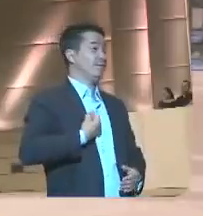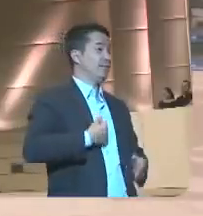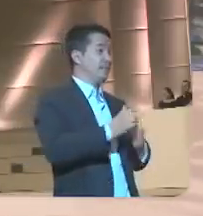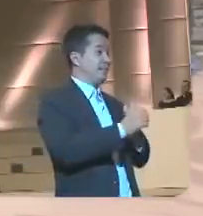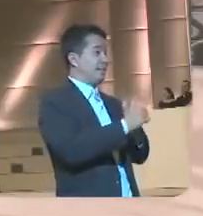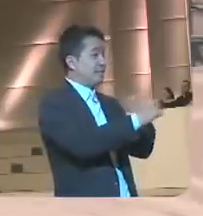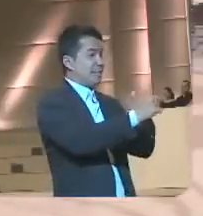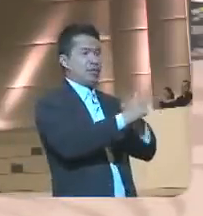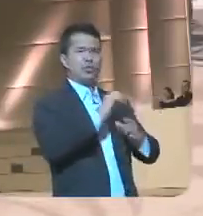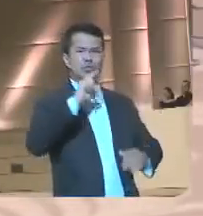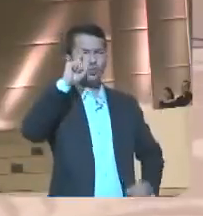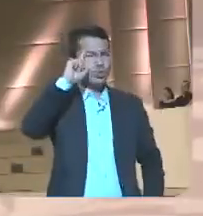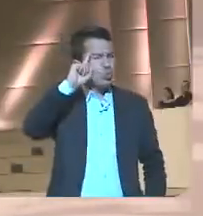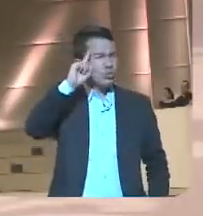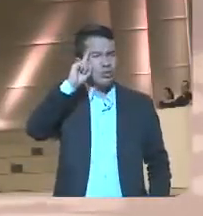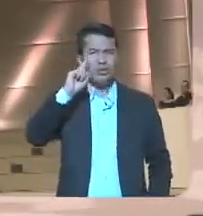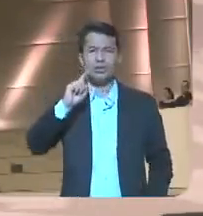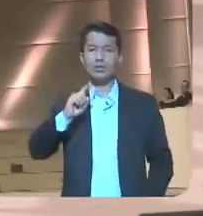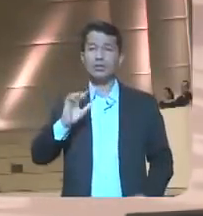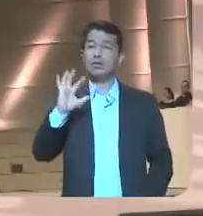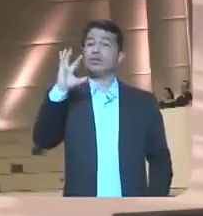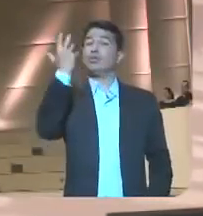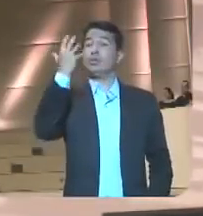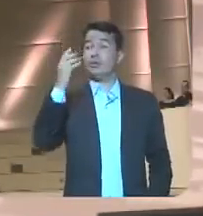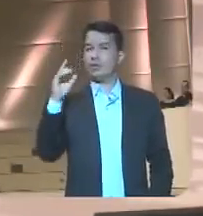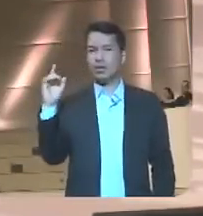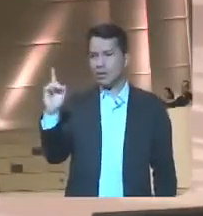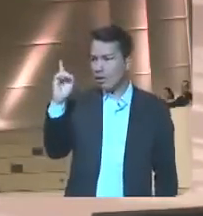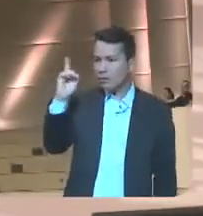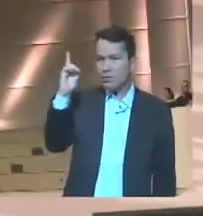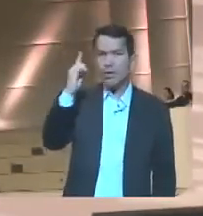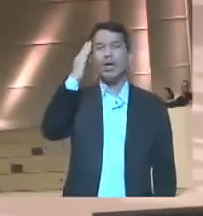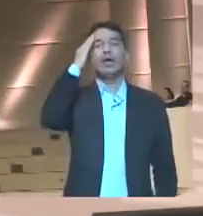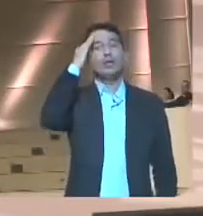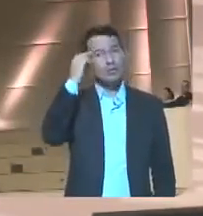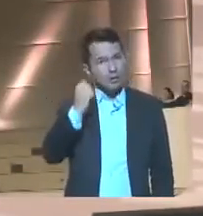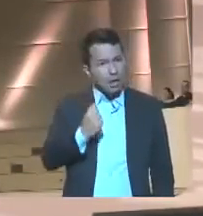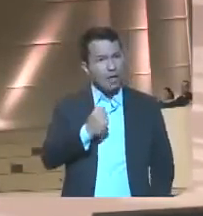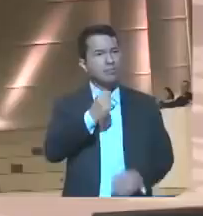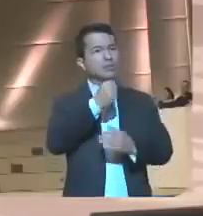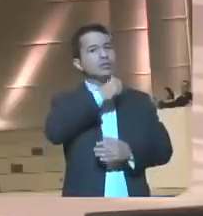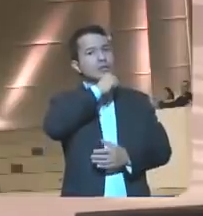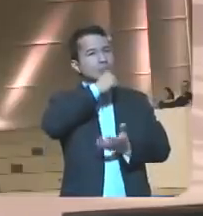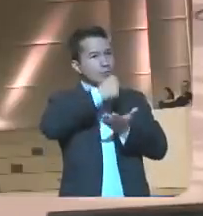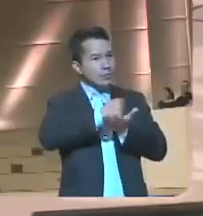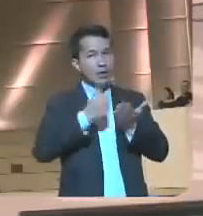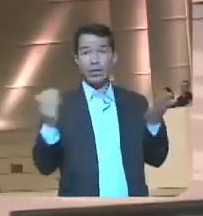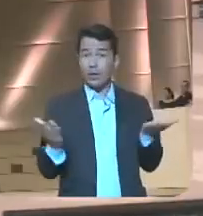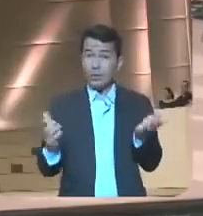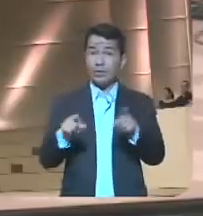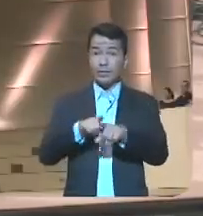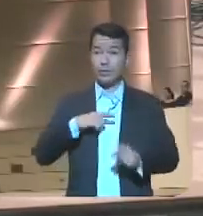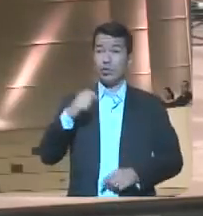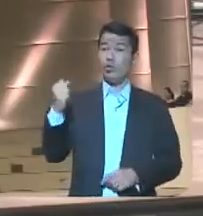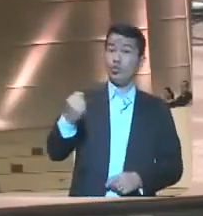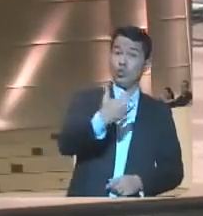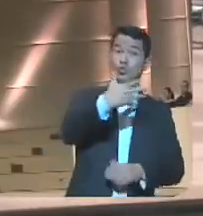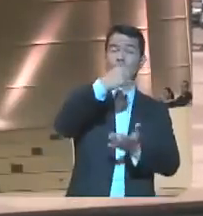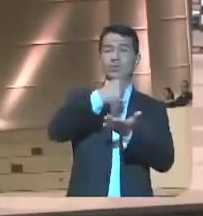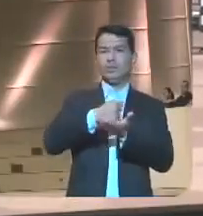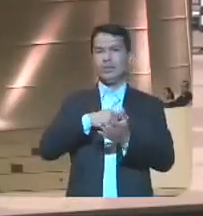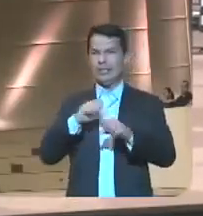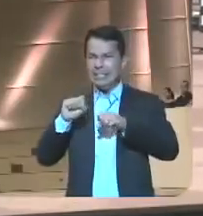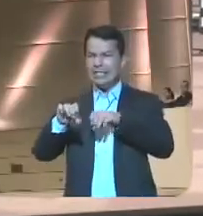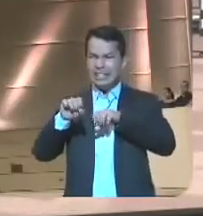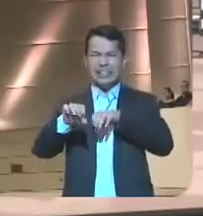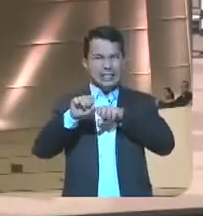dá vida falando vai acontecendo dentro de nós porque o espírito santo é aquele que nos ensina todas as